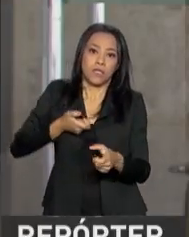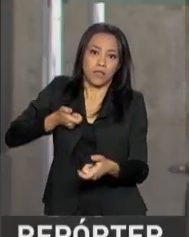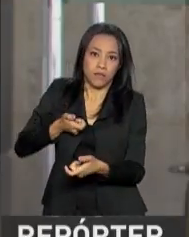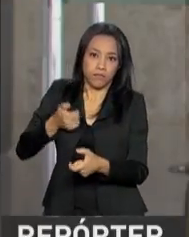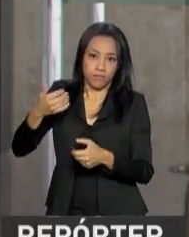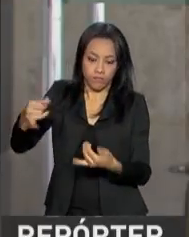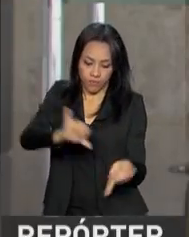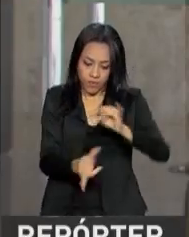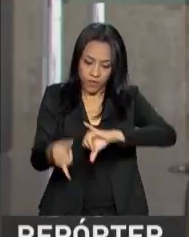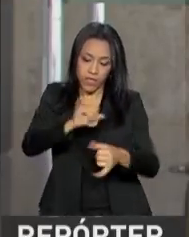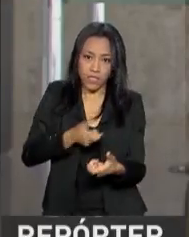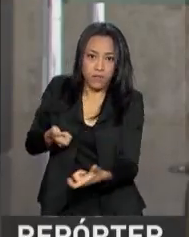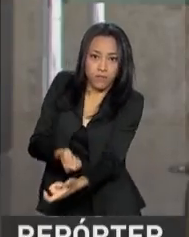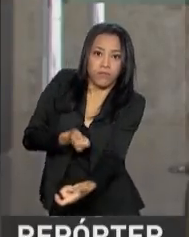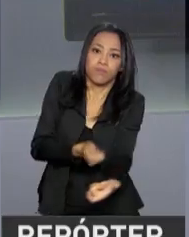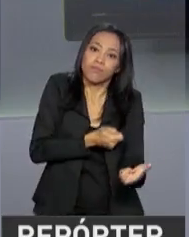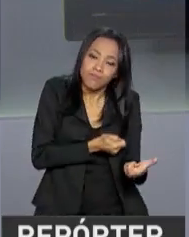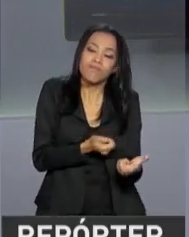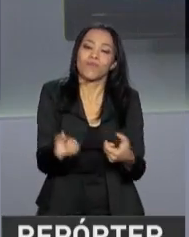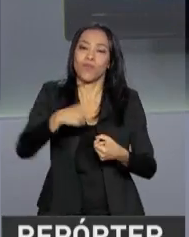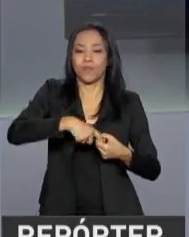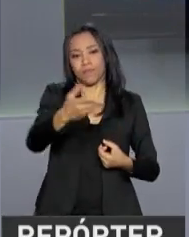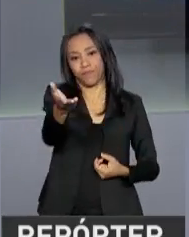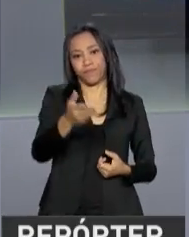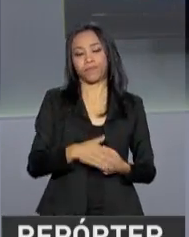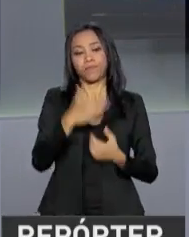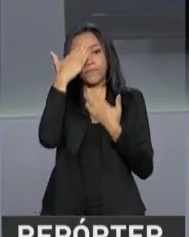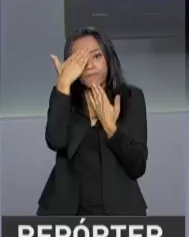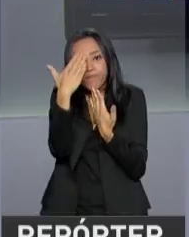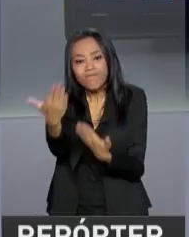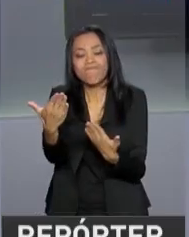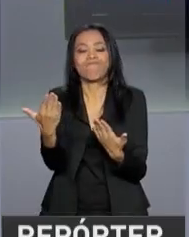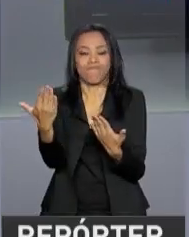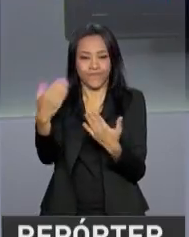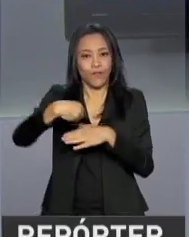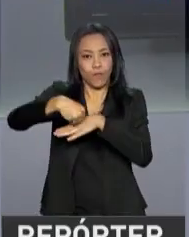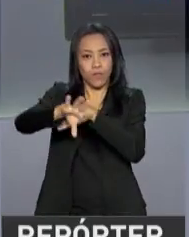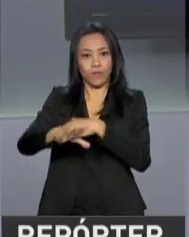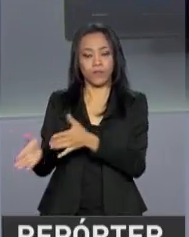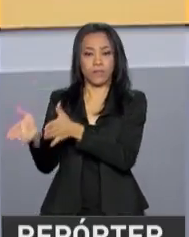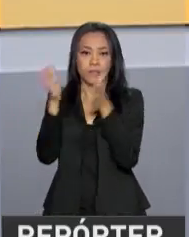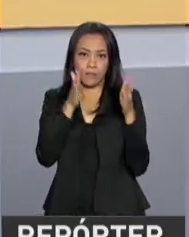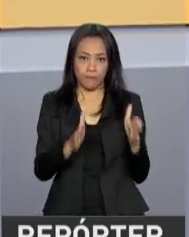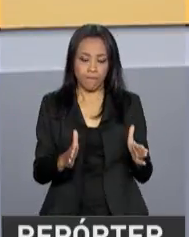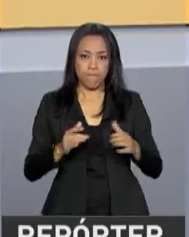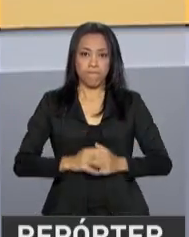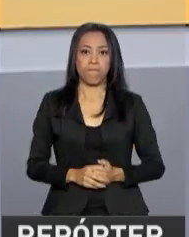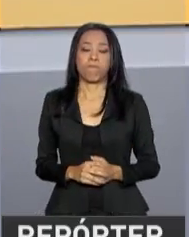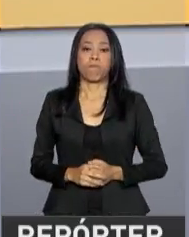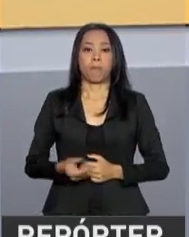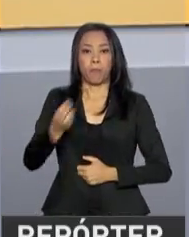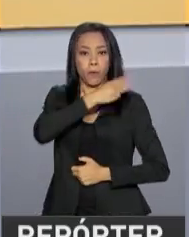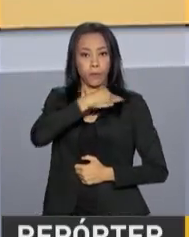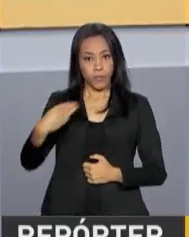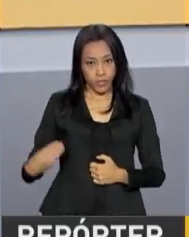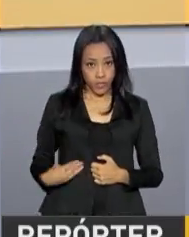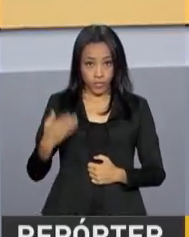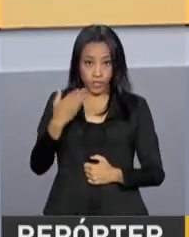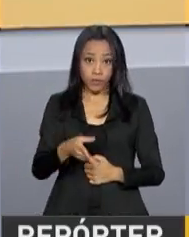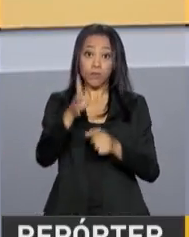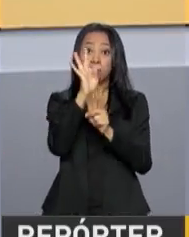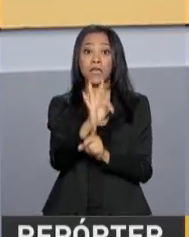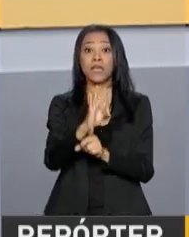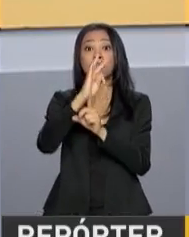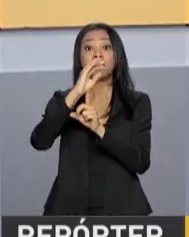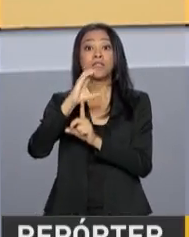a isso voltamos com você muito obrigada luana pelas suas informações o ministro da transparência e